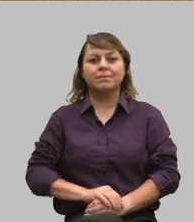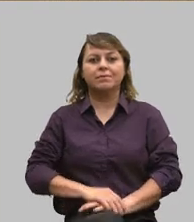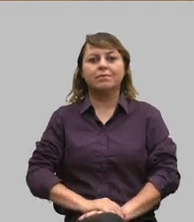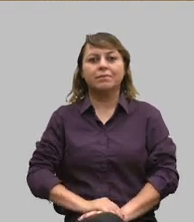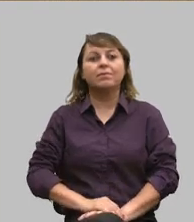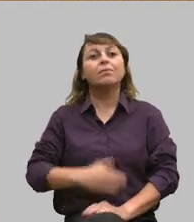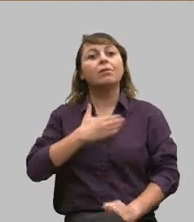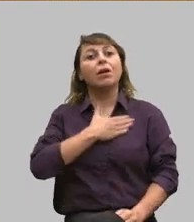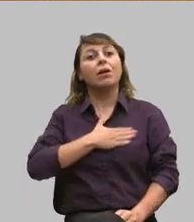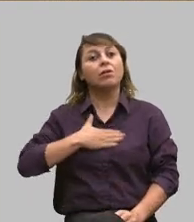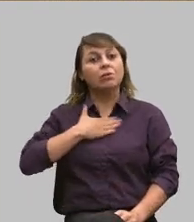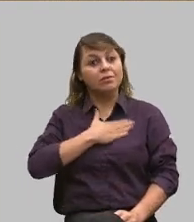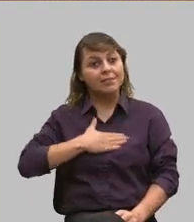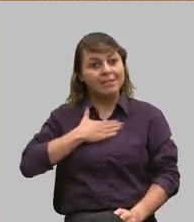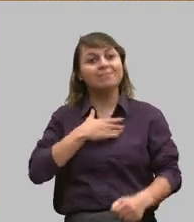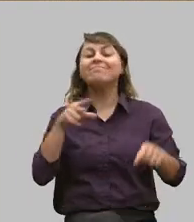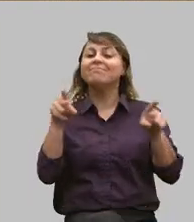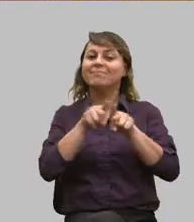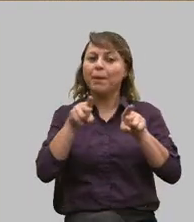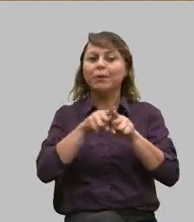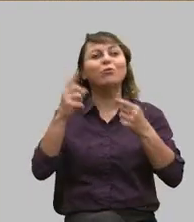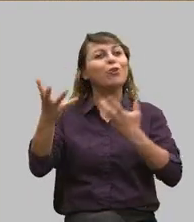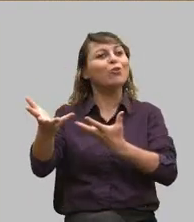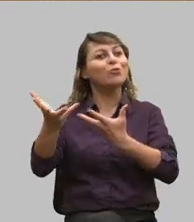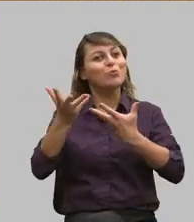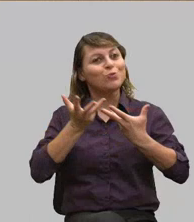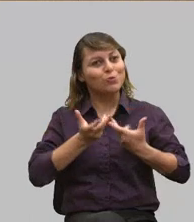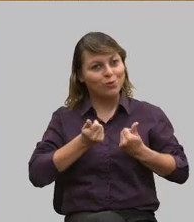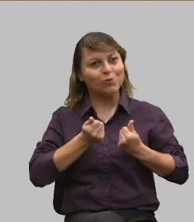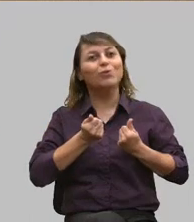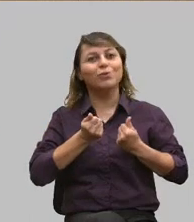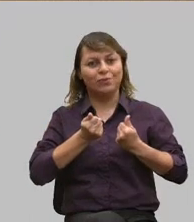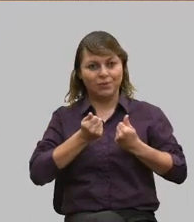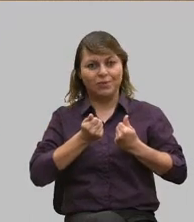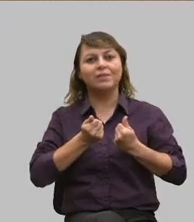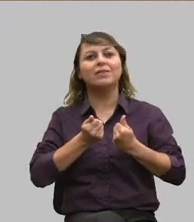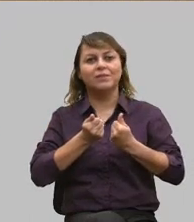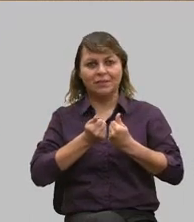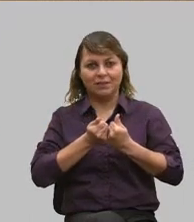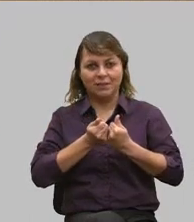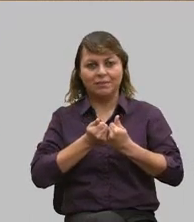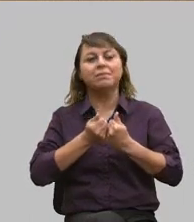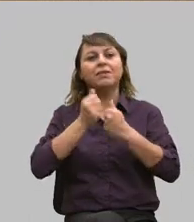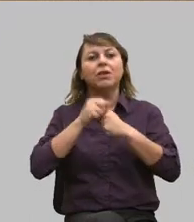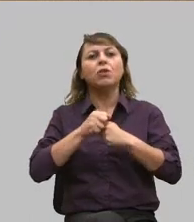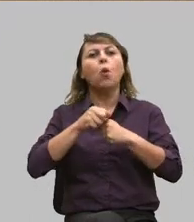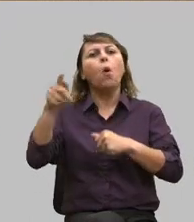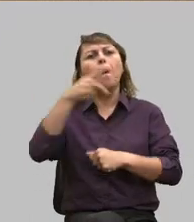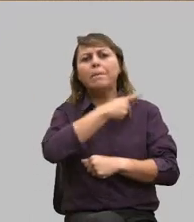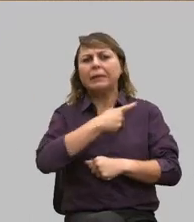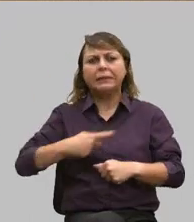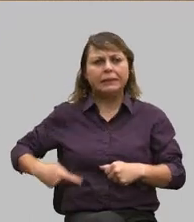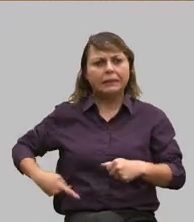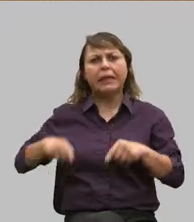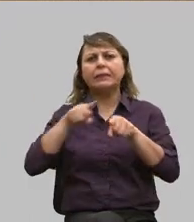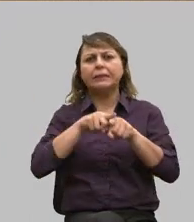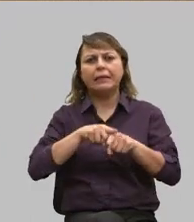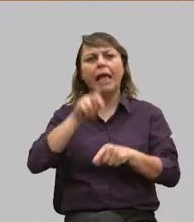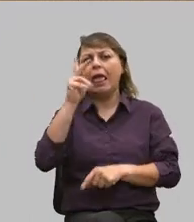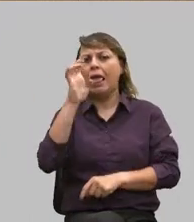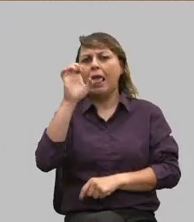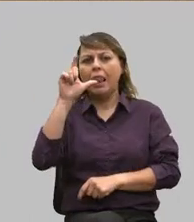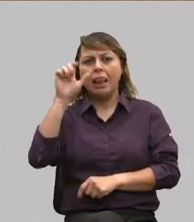gostaria também de convidar Vicente tarlei Ferreira Alves presidente da fundação Helena